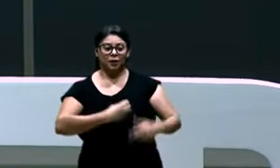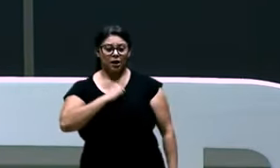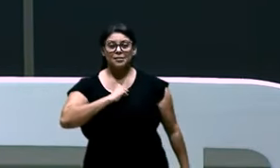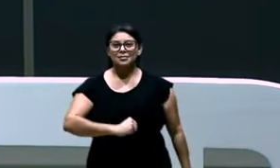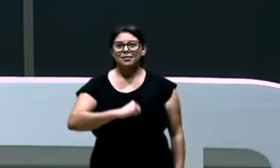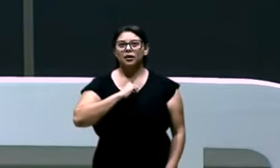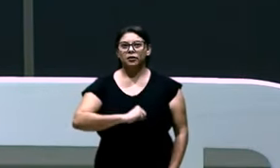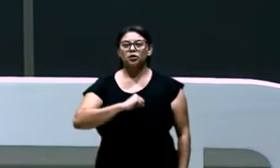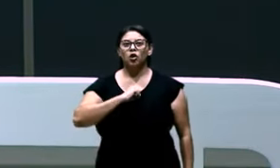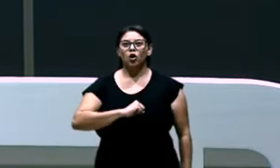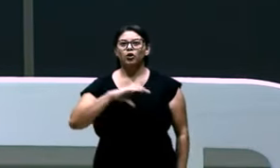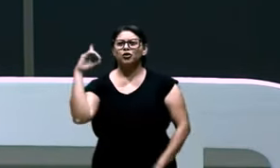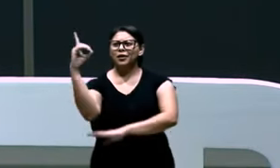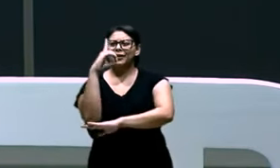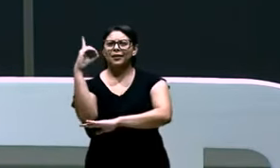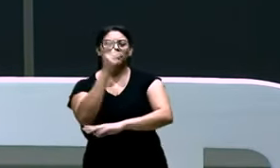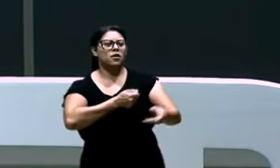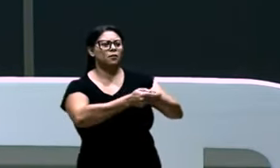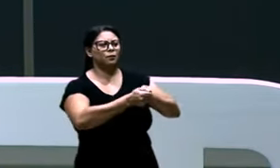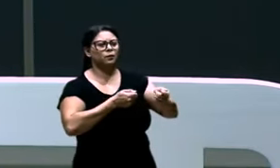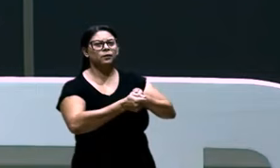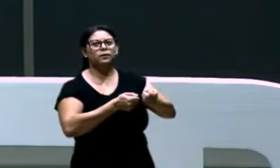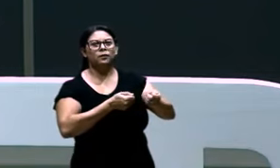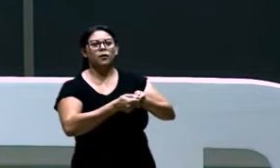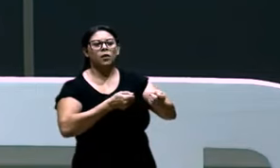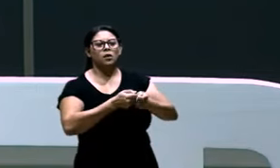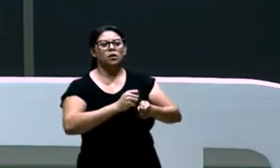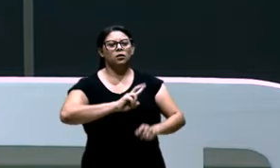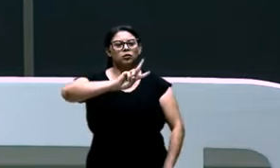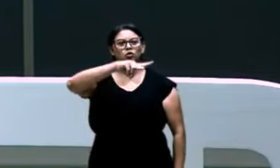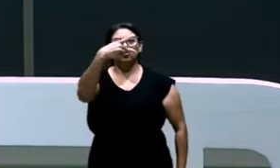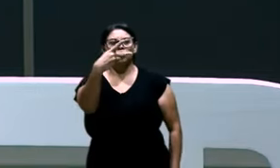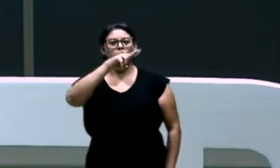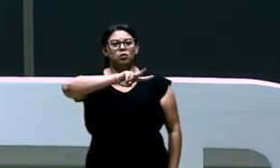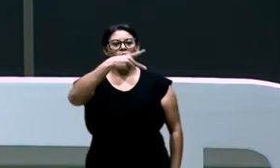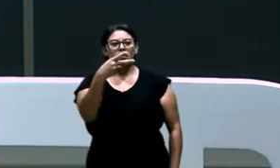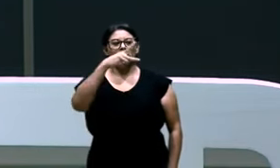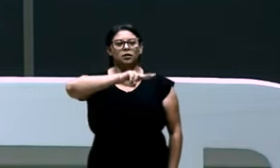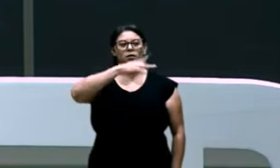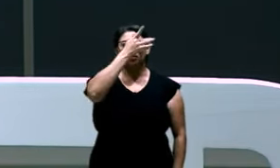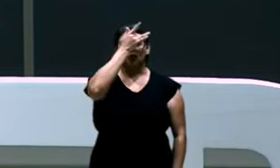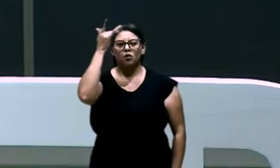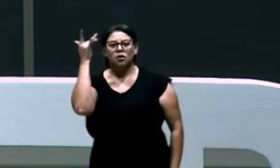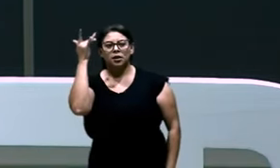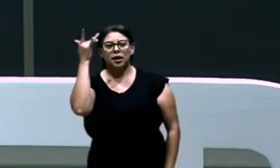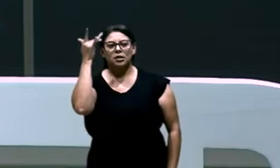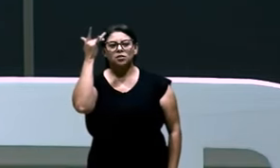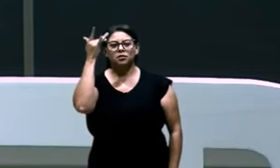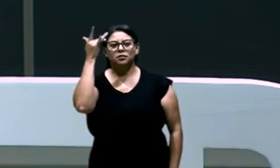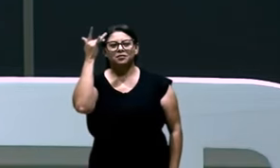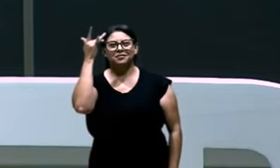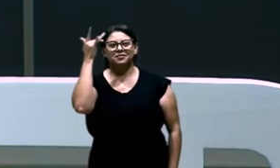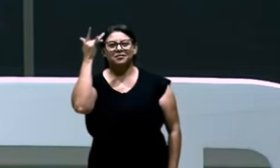Ele separou em turnos quem seriam aqueles que iriam trabalhar dentro do templo. Do dia 1 ao dia 15, o primeiro